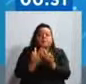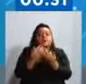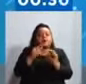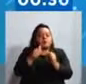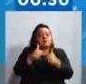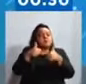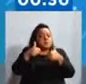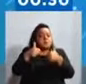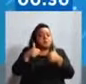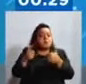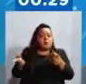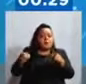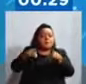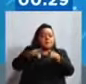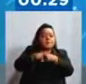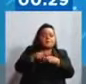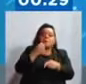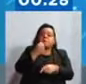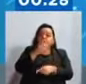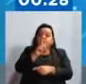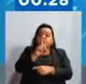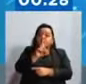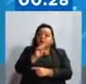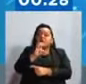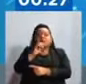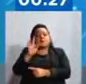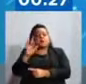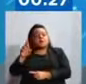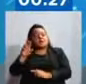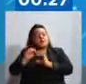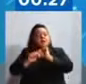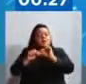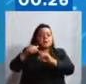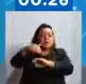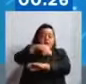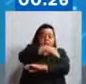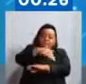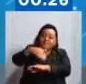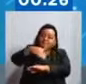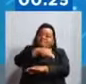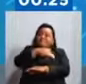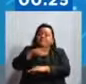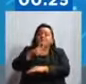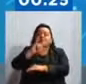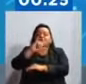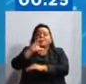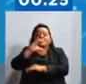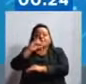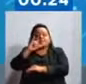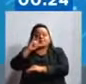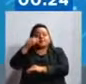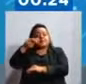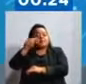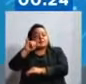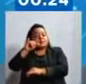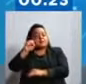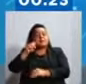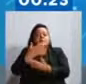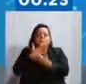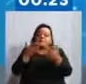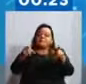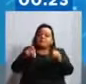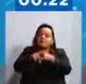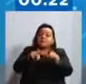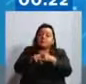com essa parceria, principalmente dentro do DR, em relação aos nossos vicinais. Nós vamos muito beneficiar em relação a